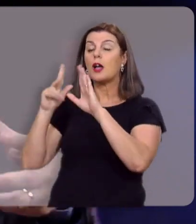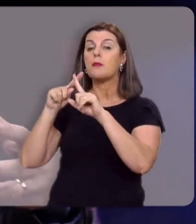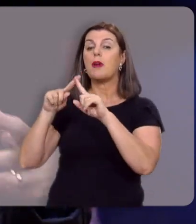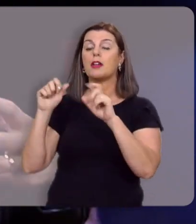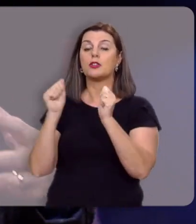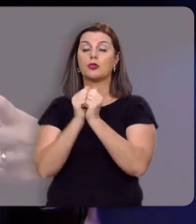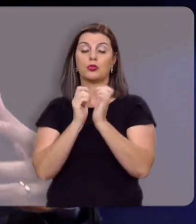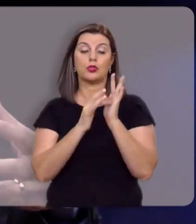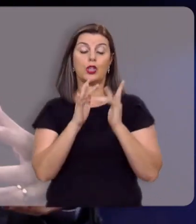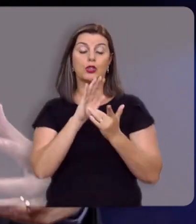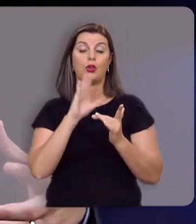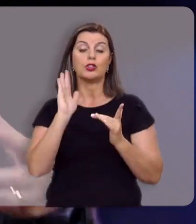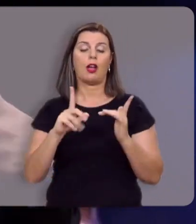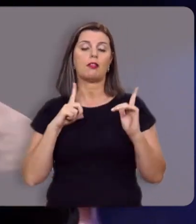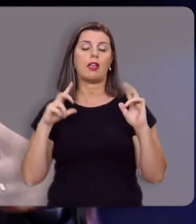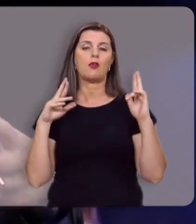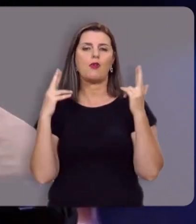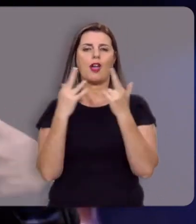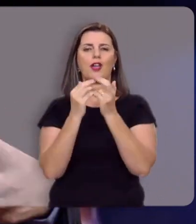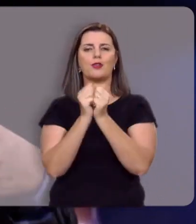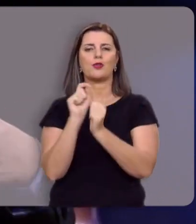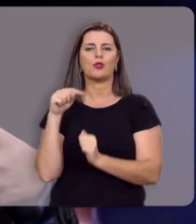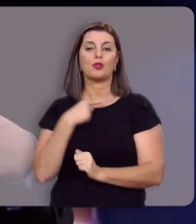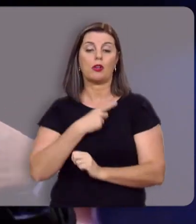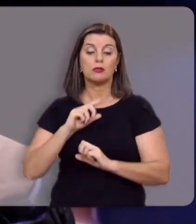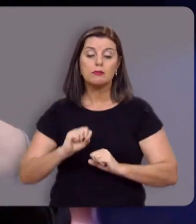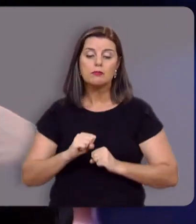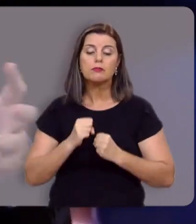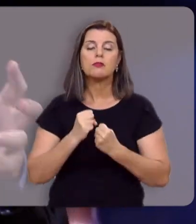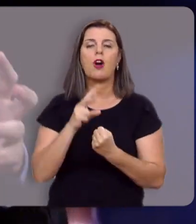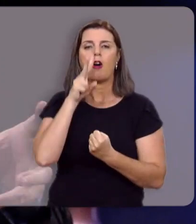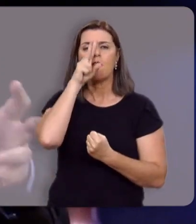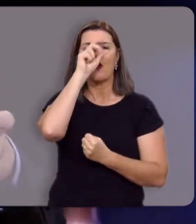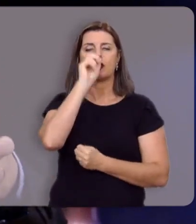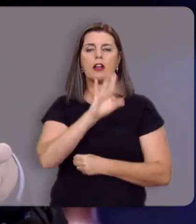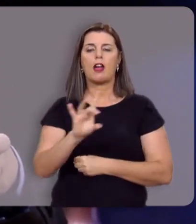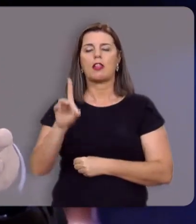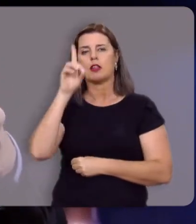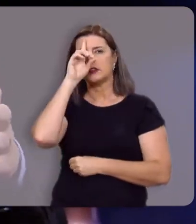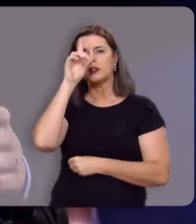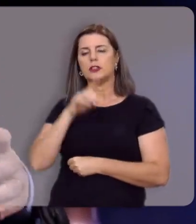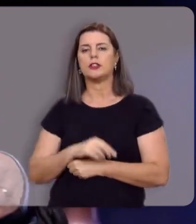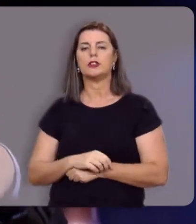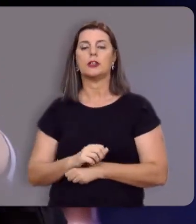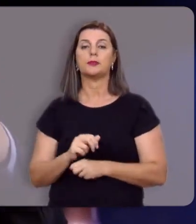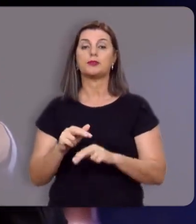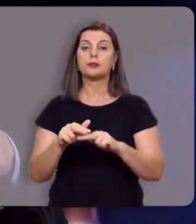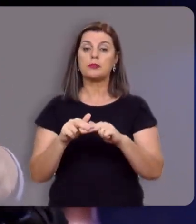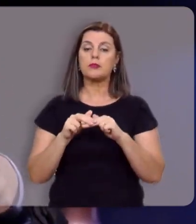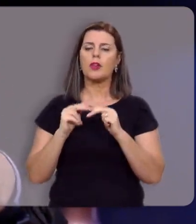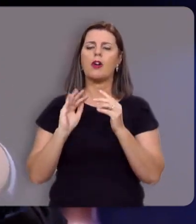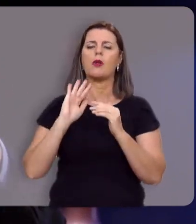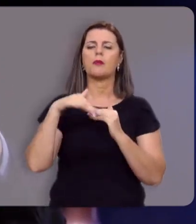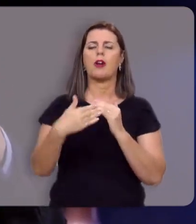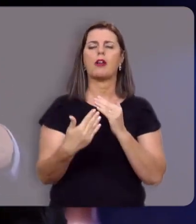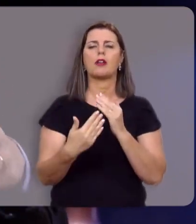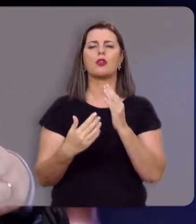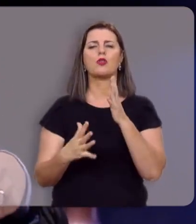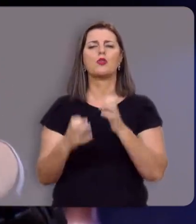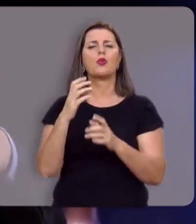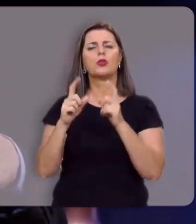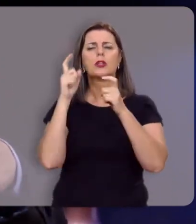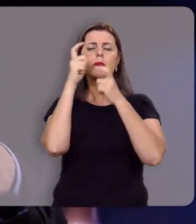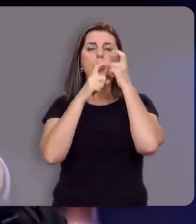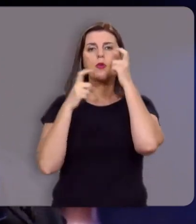o reino de Deus já está entre nós. E isso vai nos fortalecendo dia a dia, né, reverendo Rosta, em meio a essas lutas,